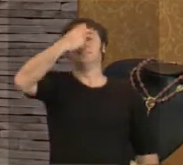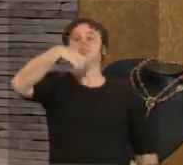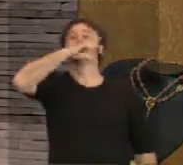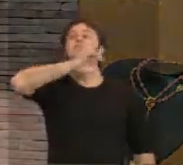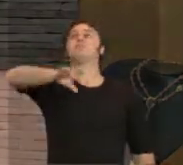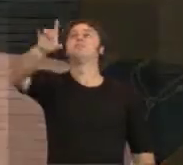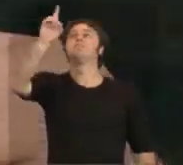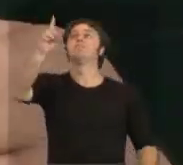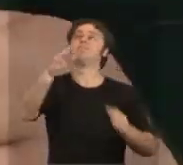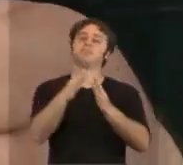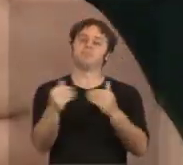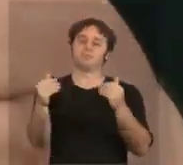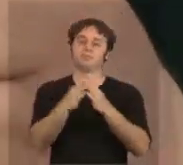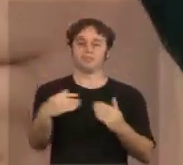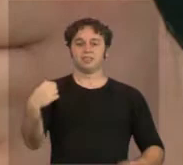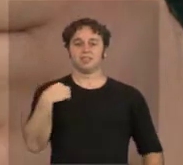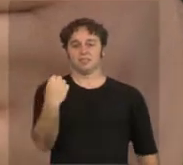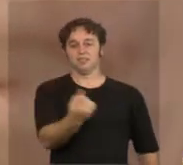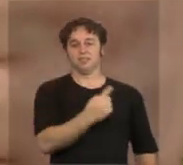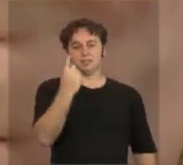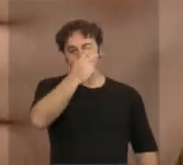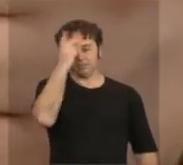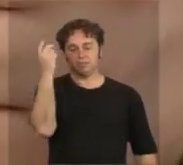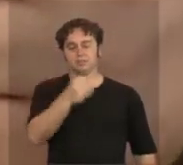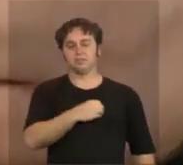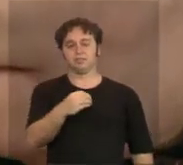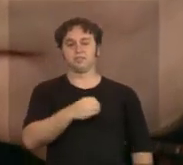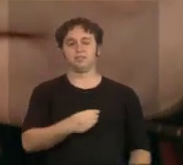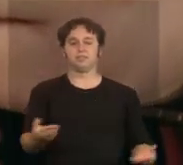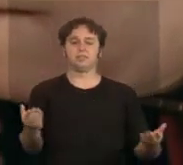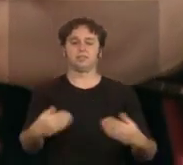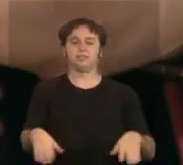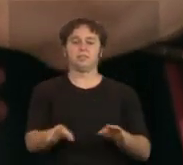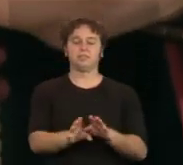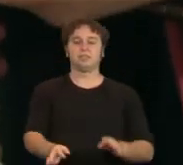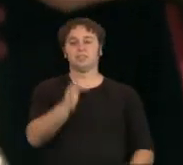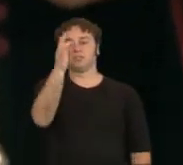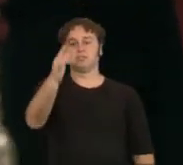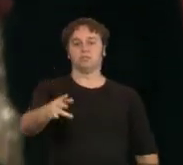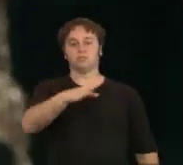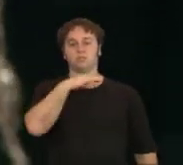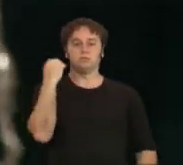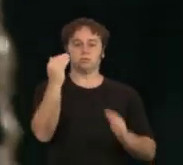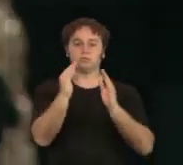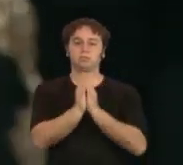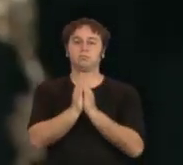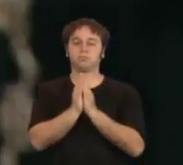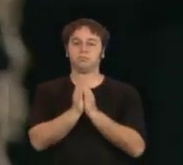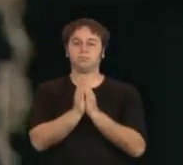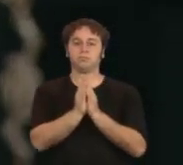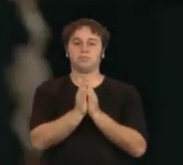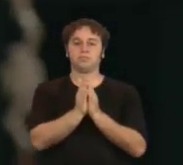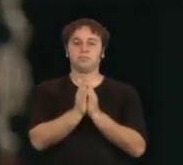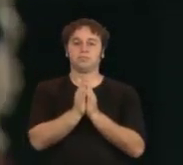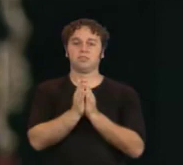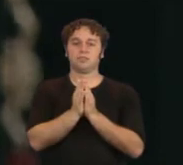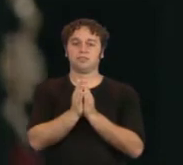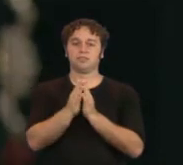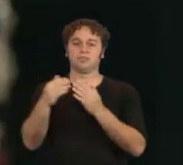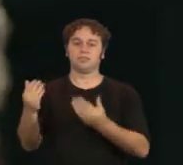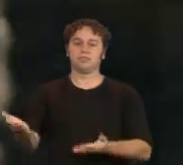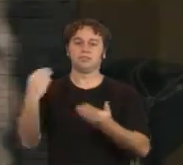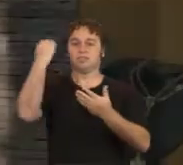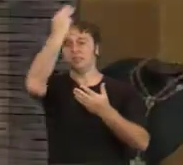Jesus. Santa Maria, Mãe de Deus, rogai por nós, pecadores, agora e na hora de nossa morte.